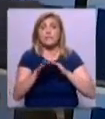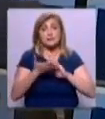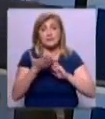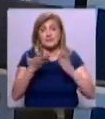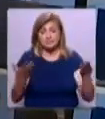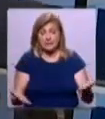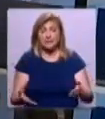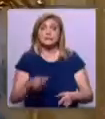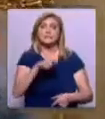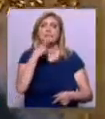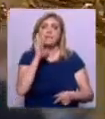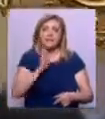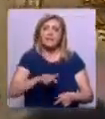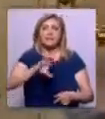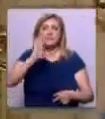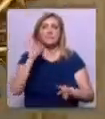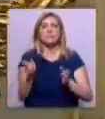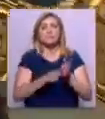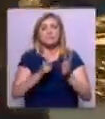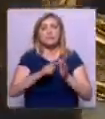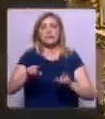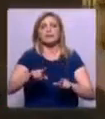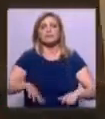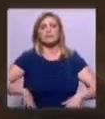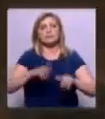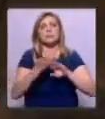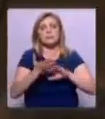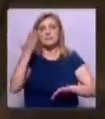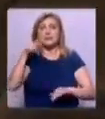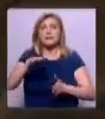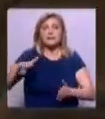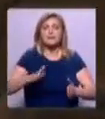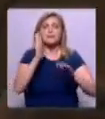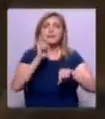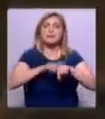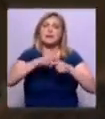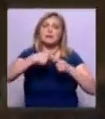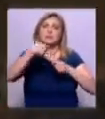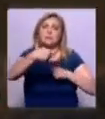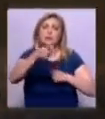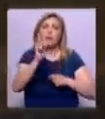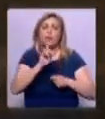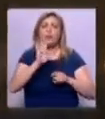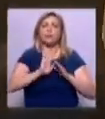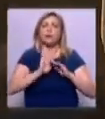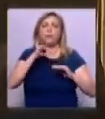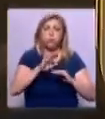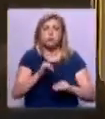que o país precisa de crescer mais, mas esse caminho tem de ser feito de forma duradoura, sem solavancos e sobressaltos.